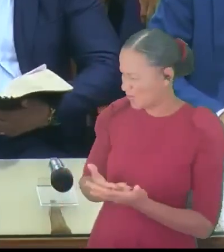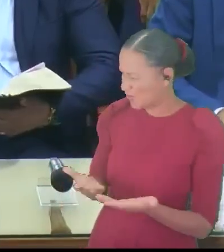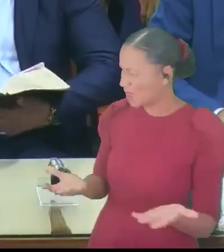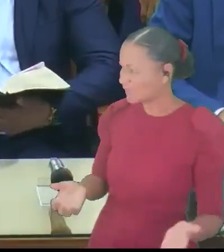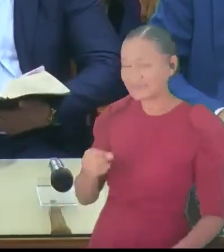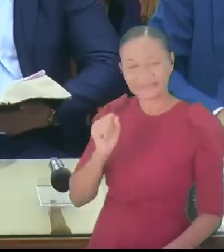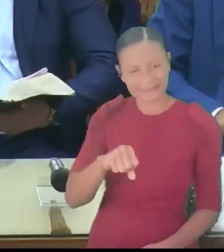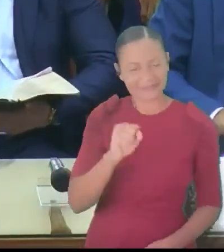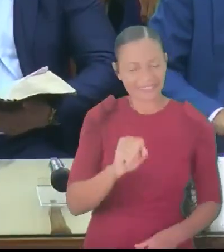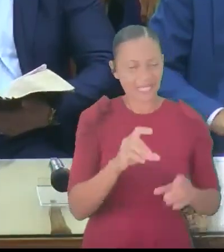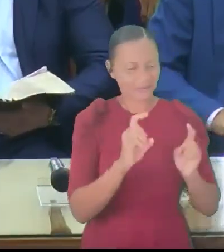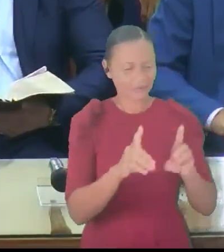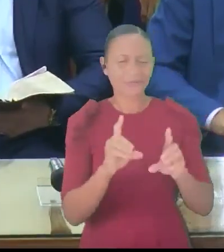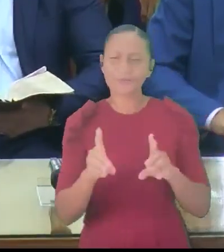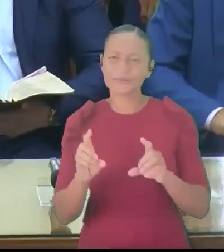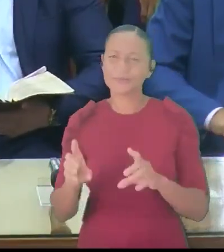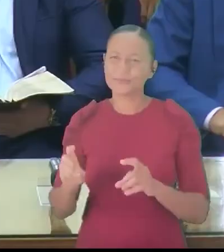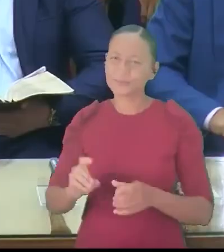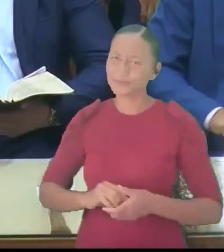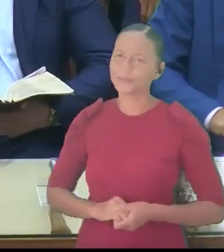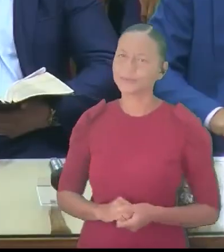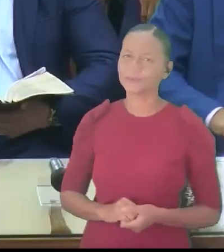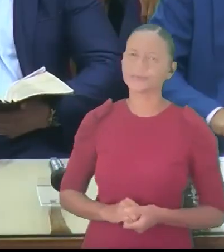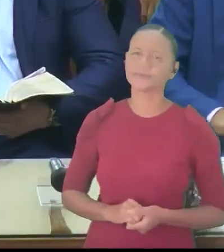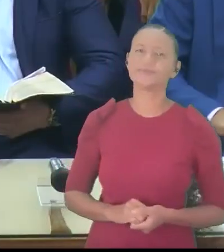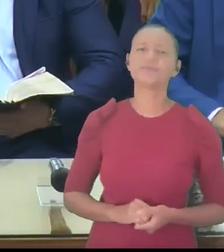senhor, é doutrina.